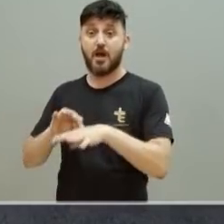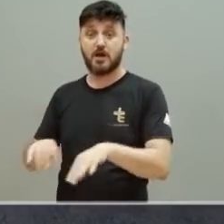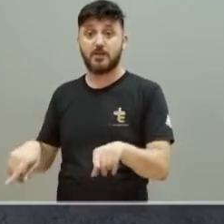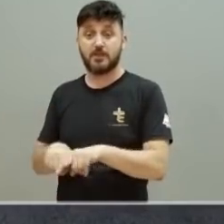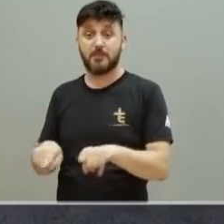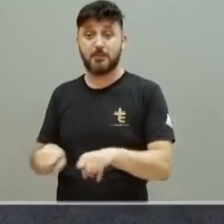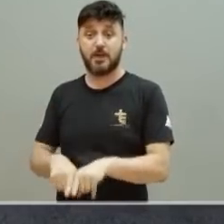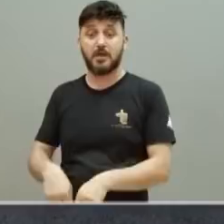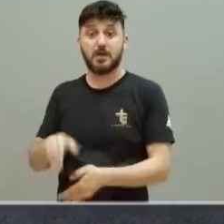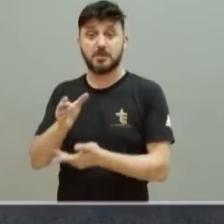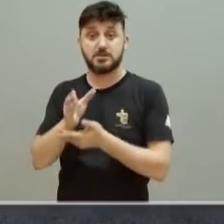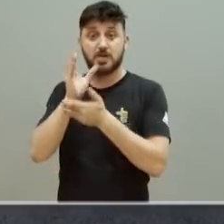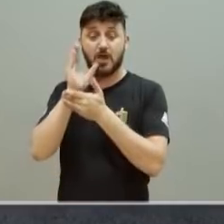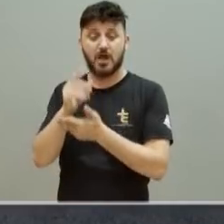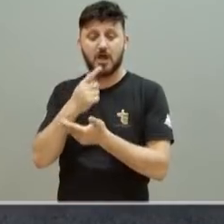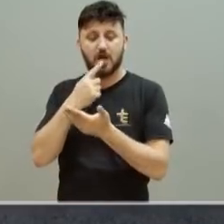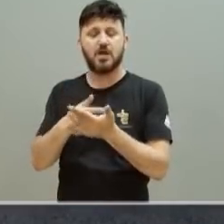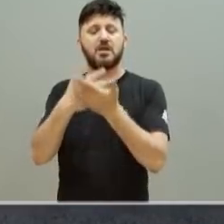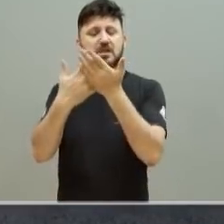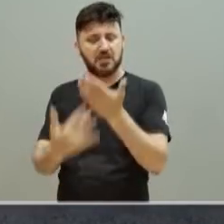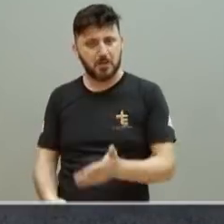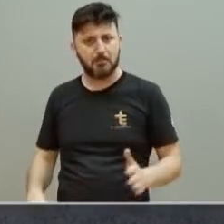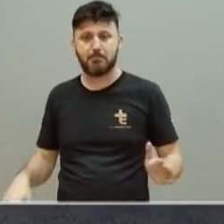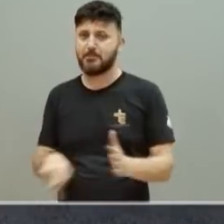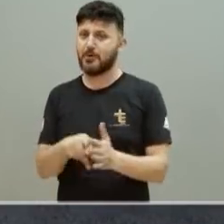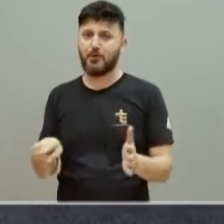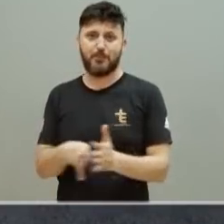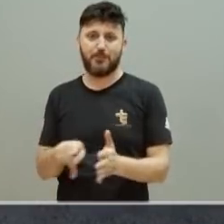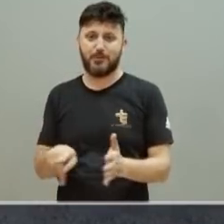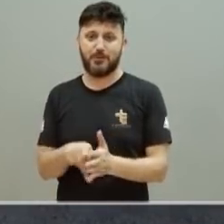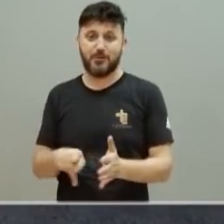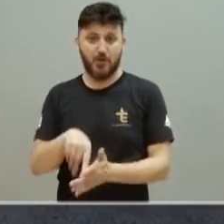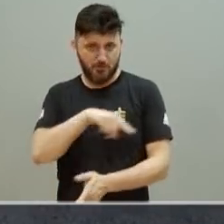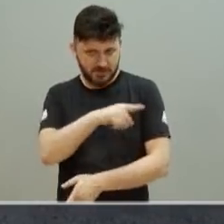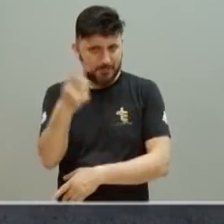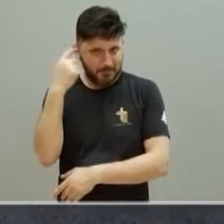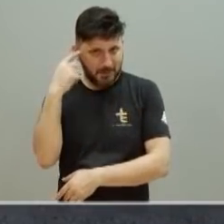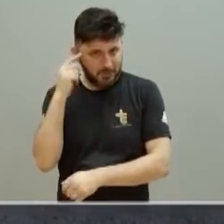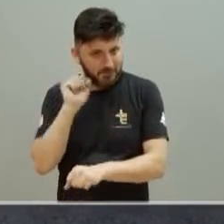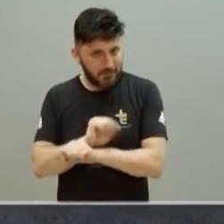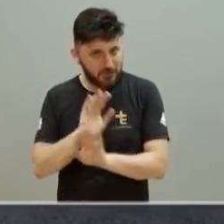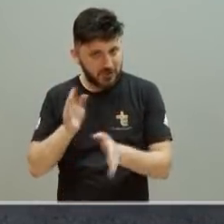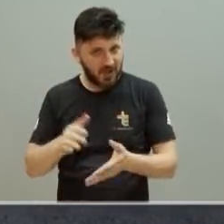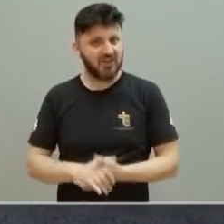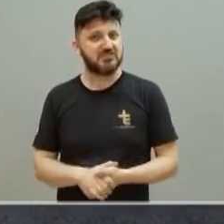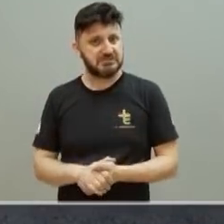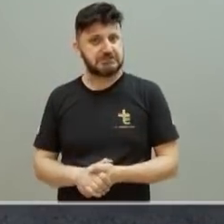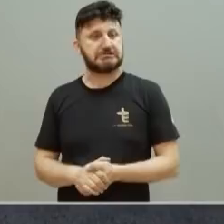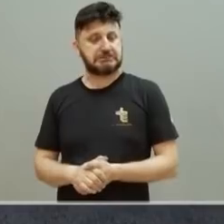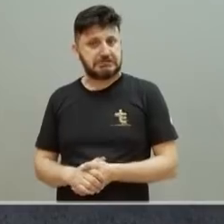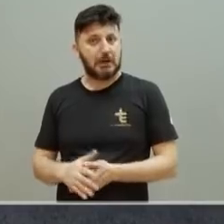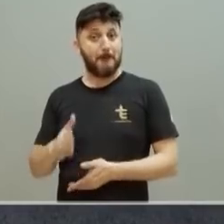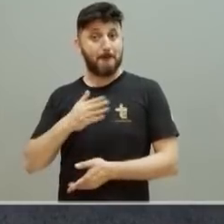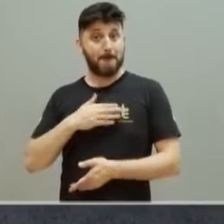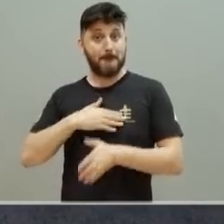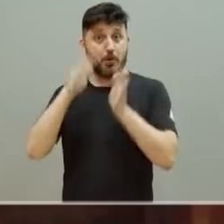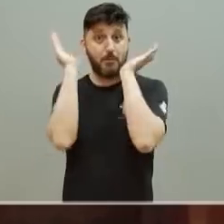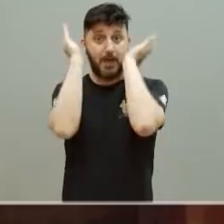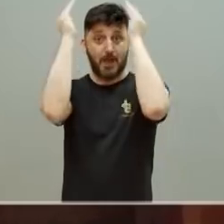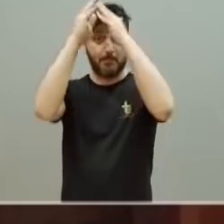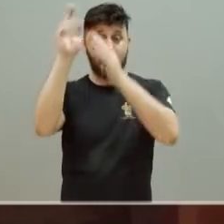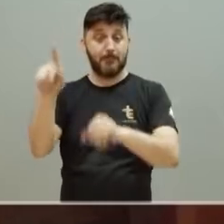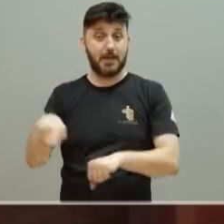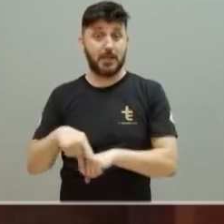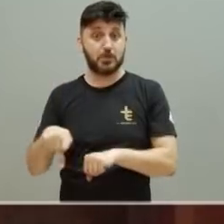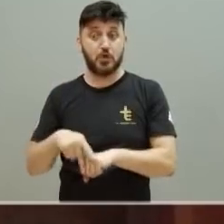primeiro Papa bebeu das mãos de Jesus o seu próprio sangue. Você já parou para pensar nisso? Que o meu Papa comeu da mão